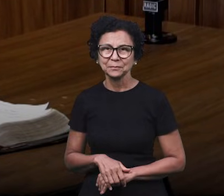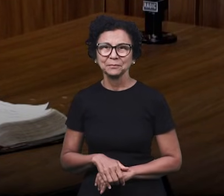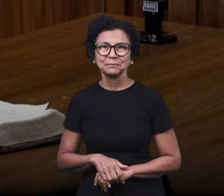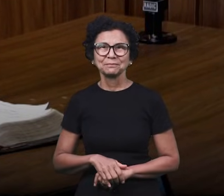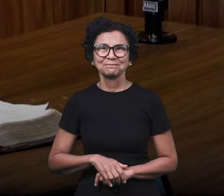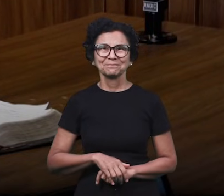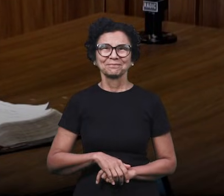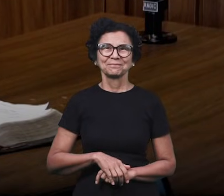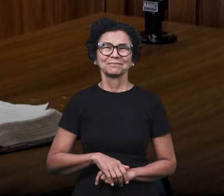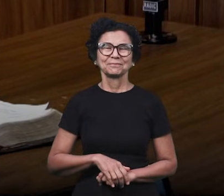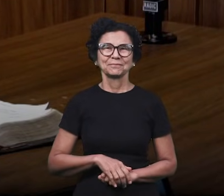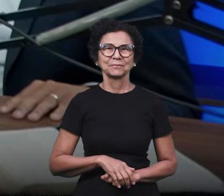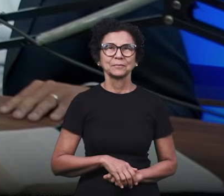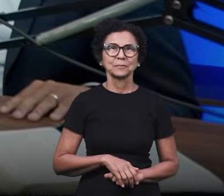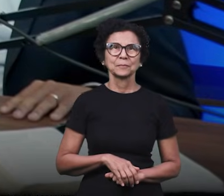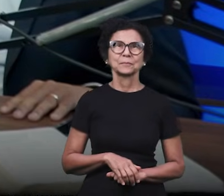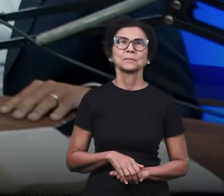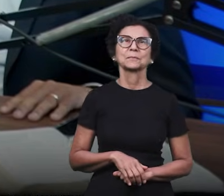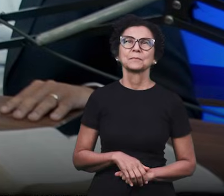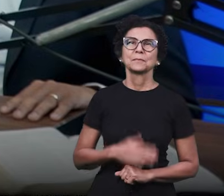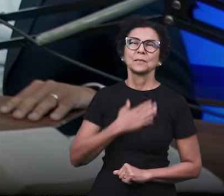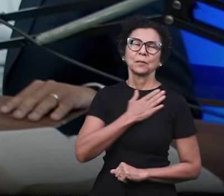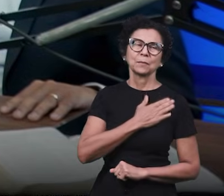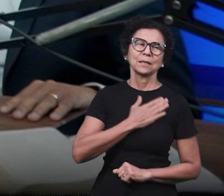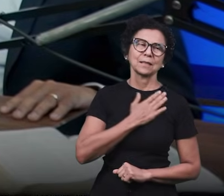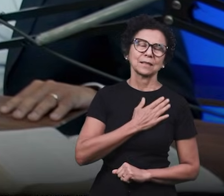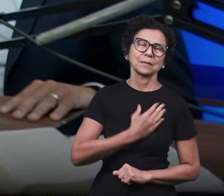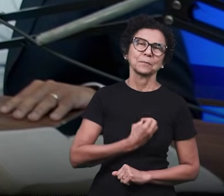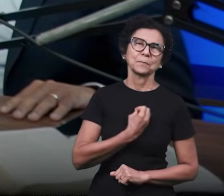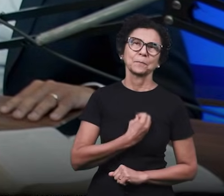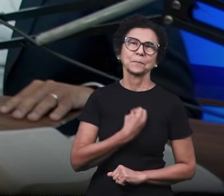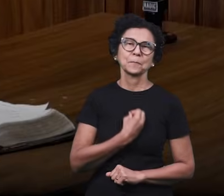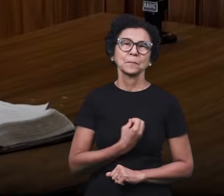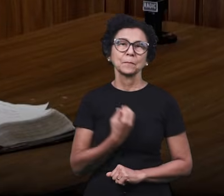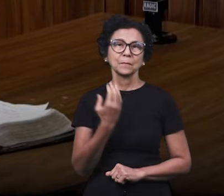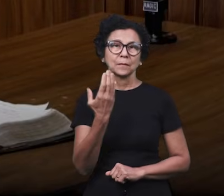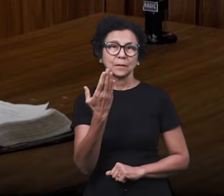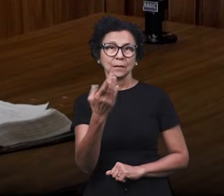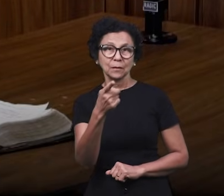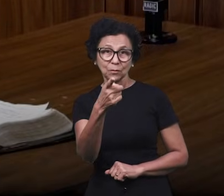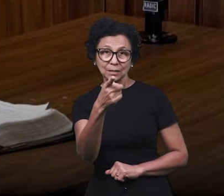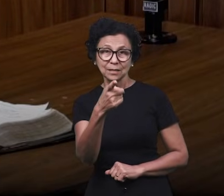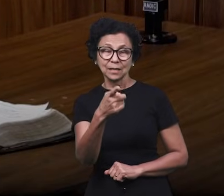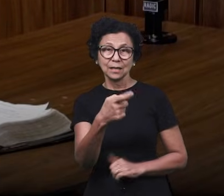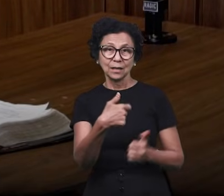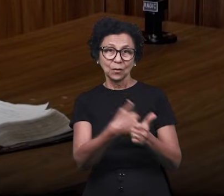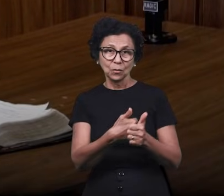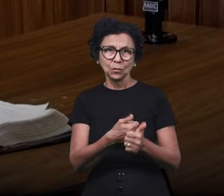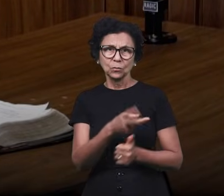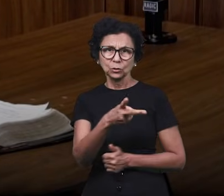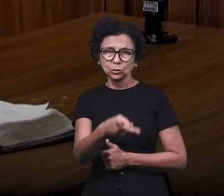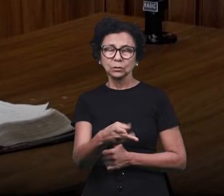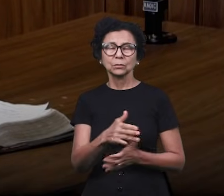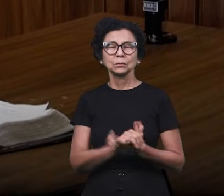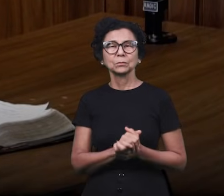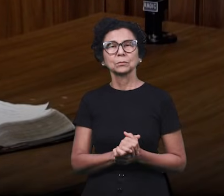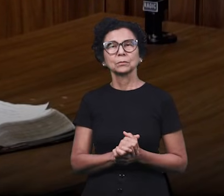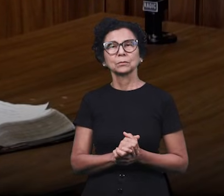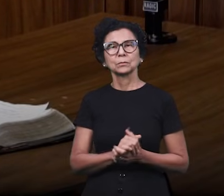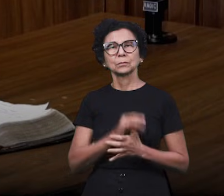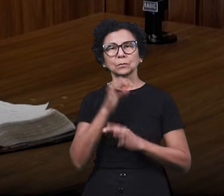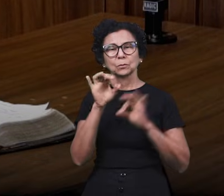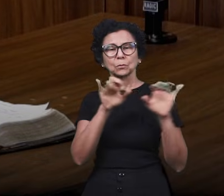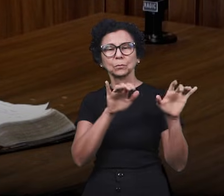Fred. Obrigado, meus irmãos. Prazer estar aqui convosco. E a você que nos acompanha, continue, compartilhe,